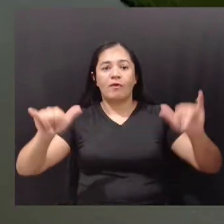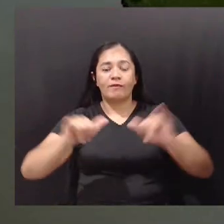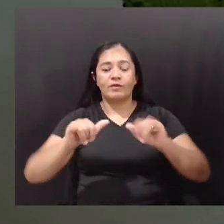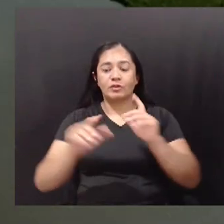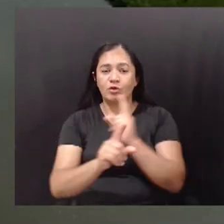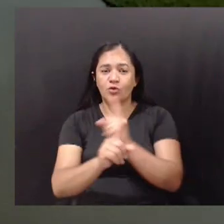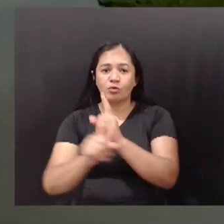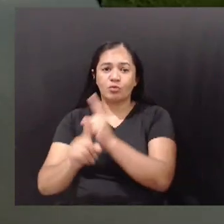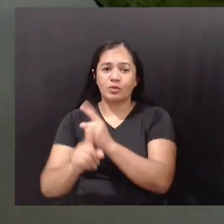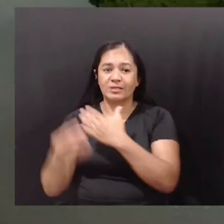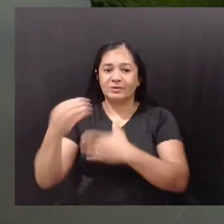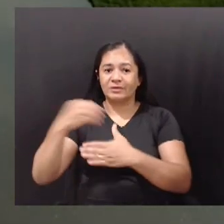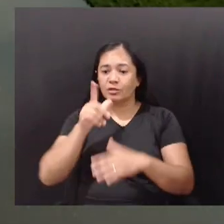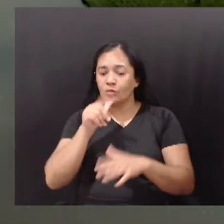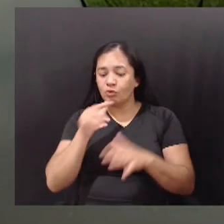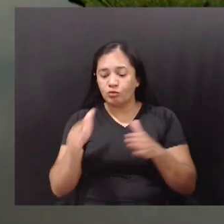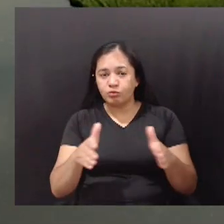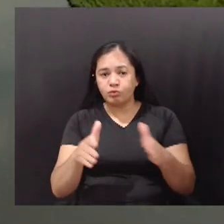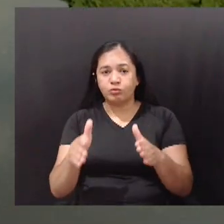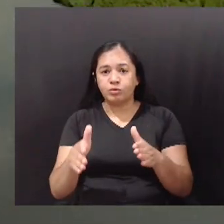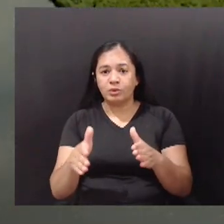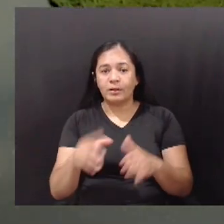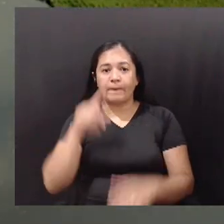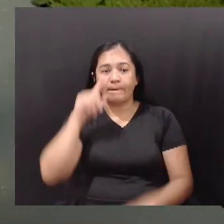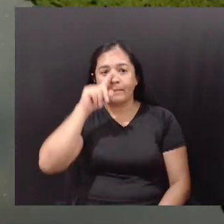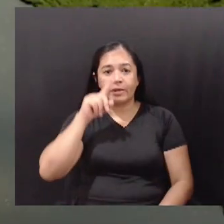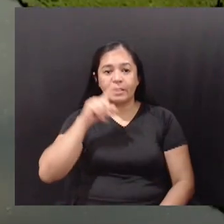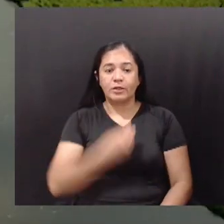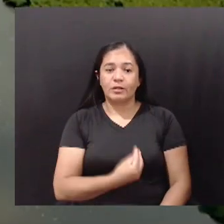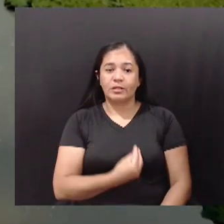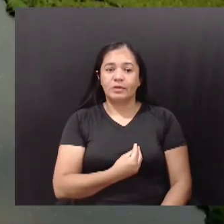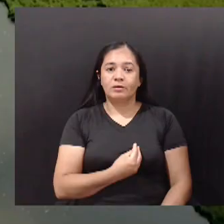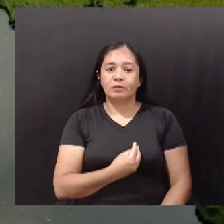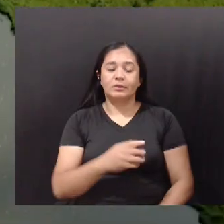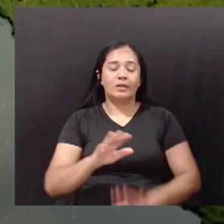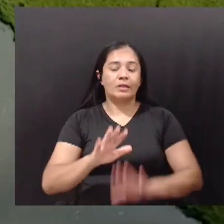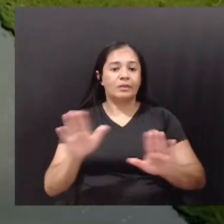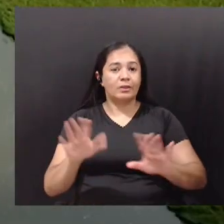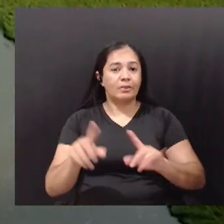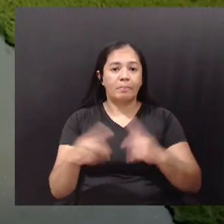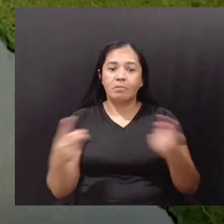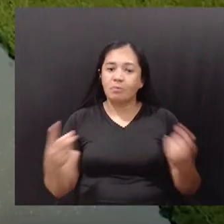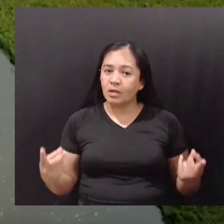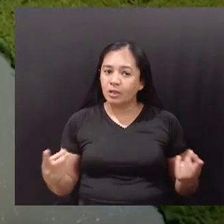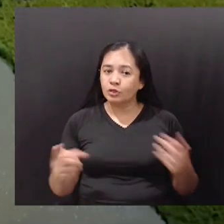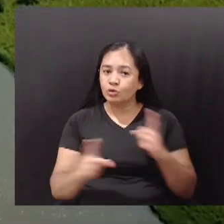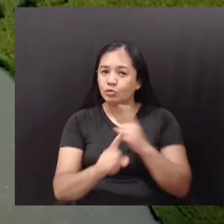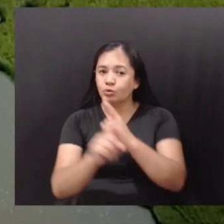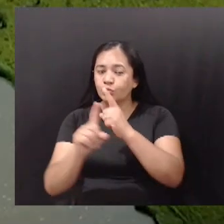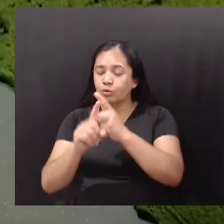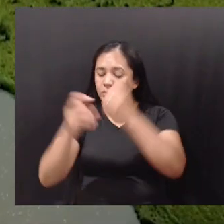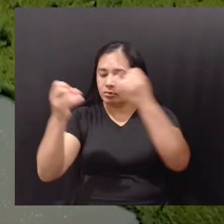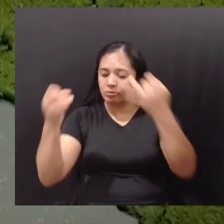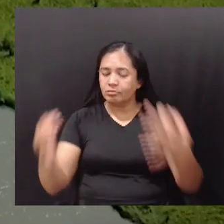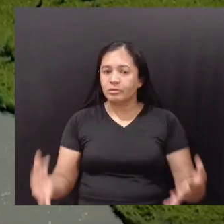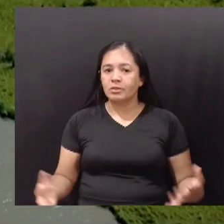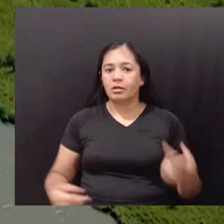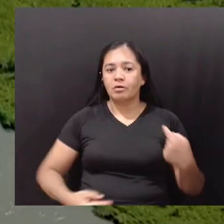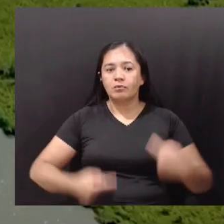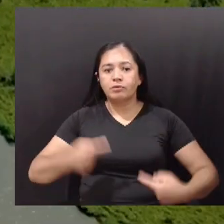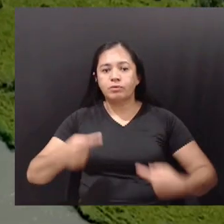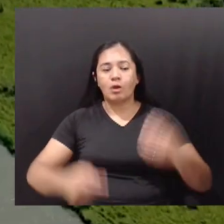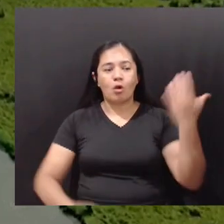substância no rio não oferecem riscos à saúde. No entanto, o achado reforça a discussão científica